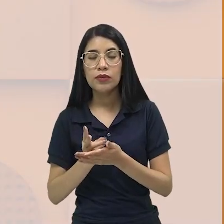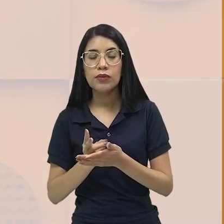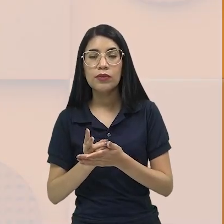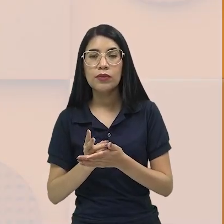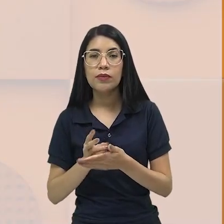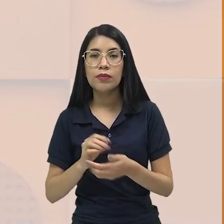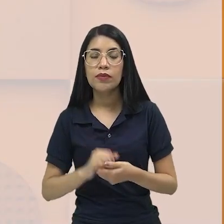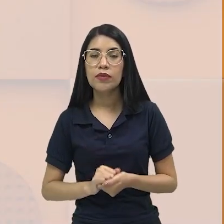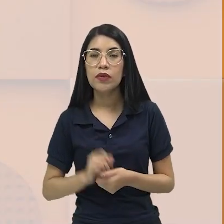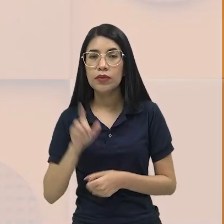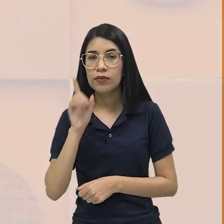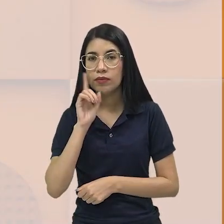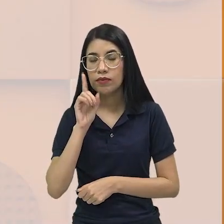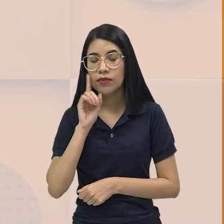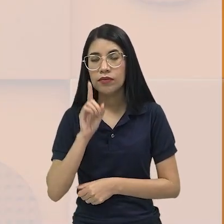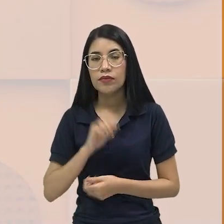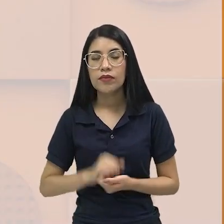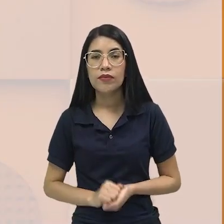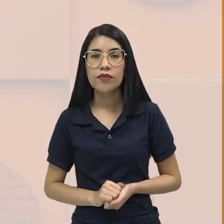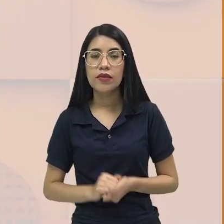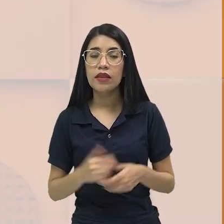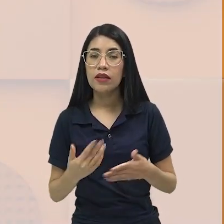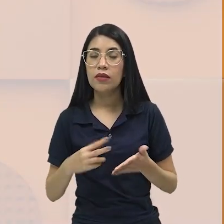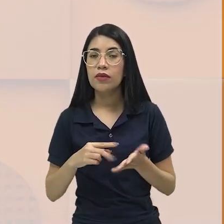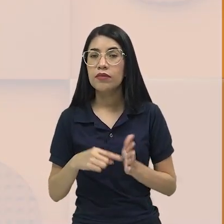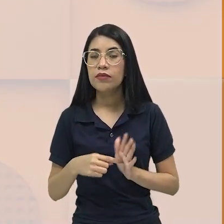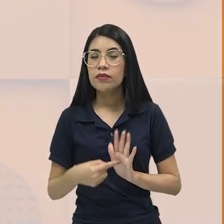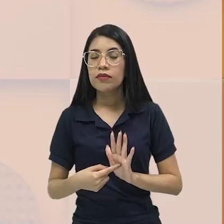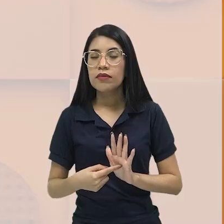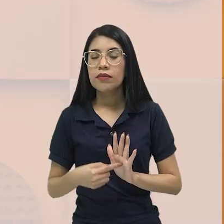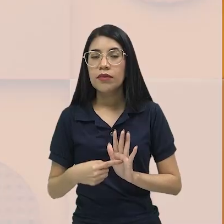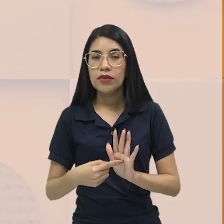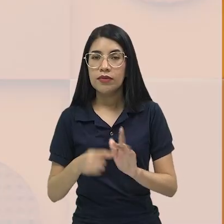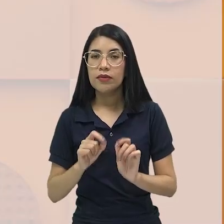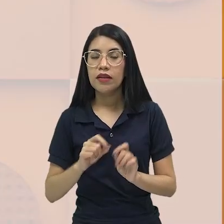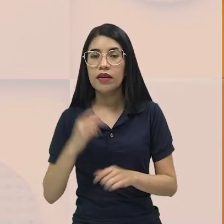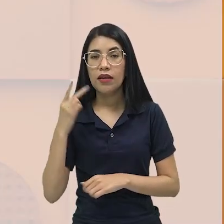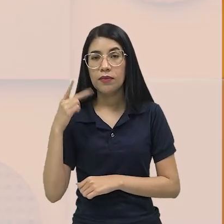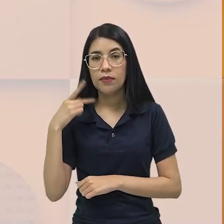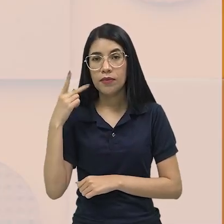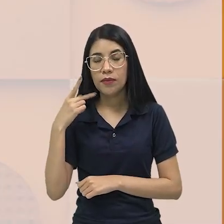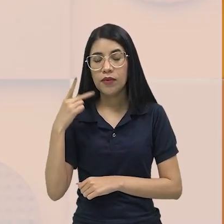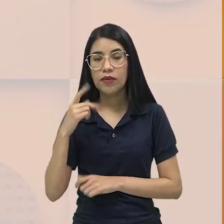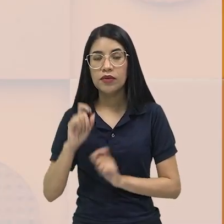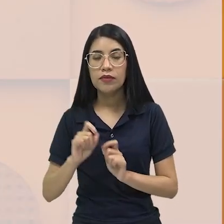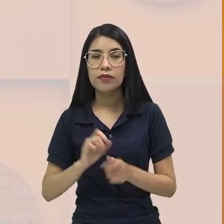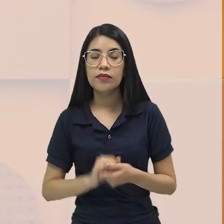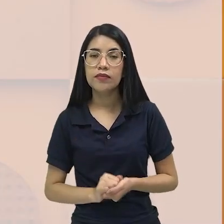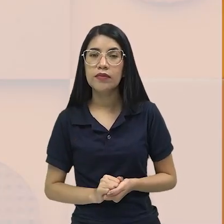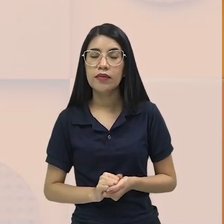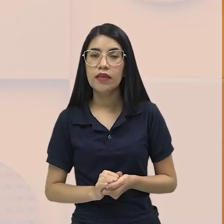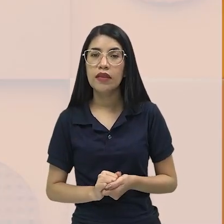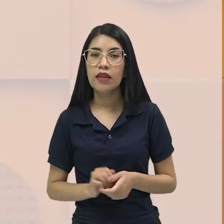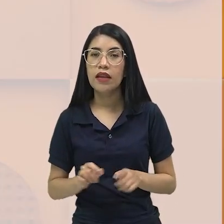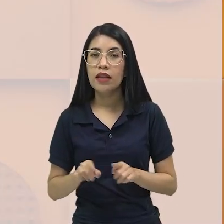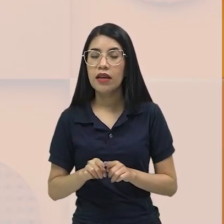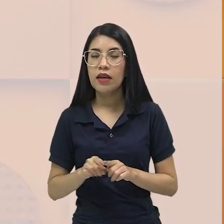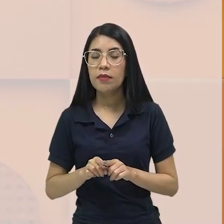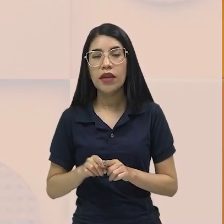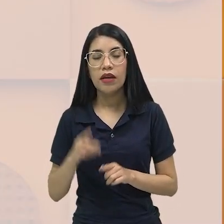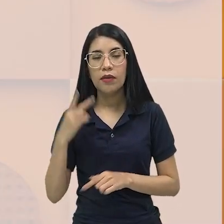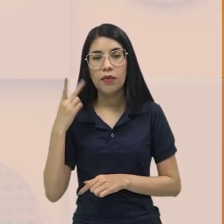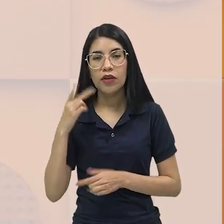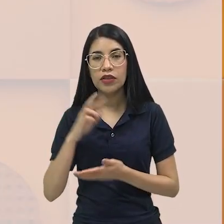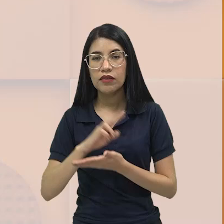governo estadunidense. Isso mostra, basicamente, essa política do Destino Manifesto, essa política do América para